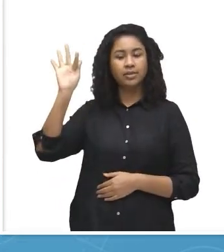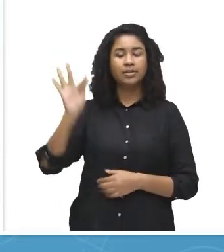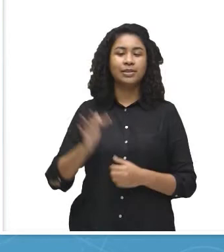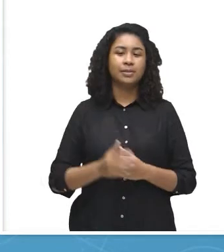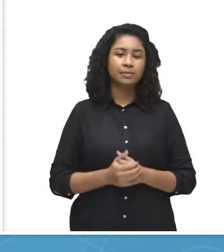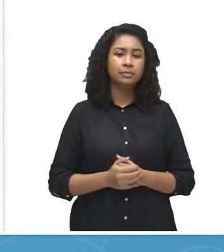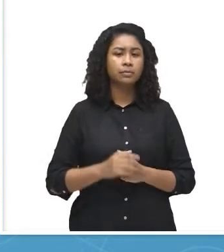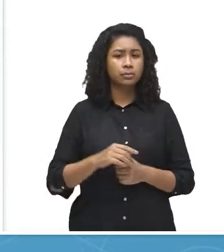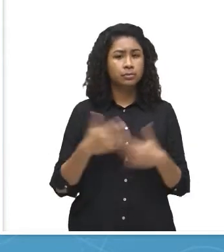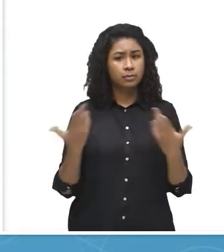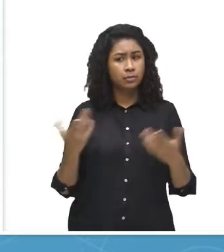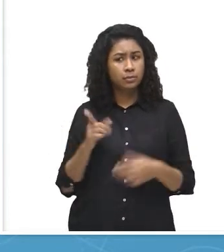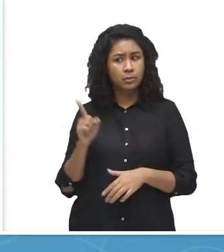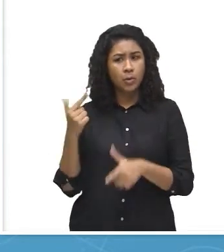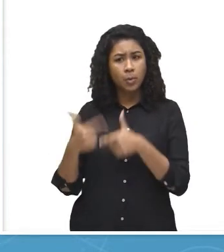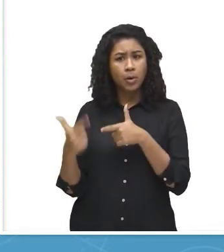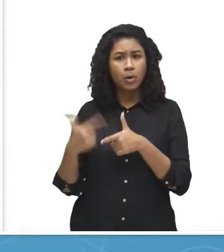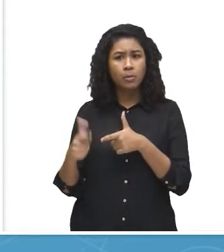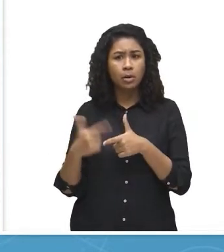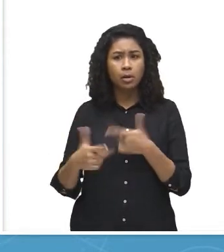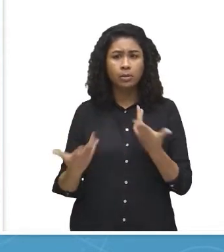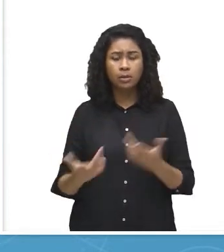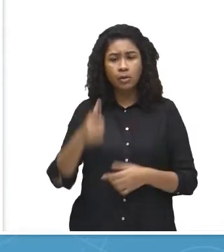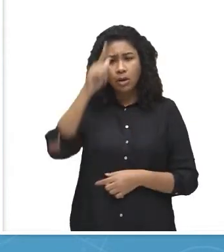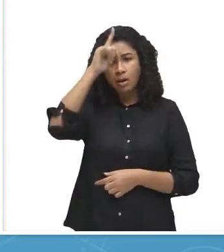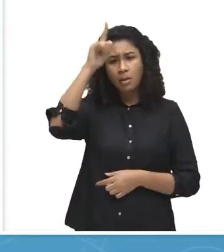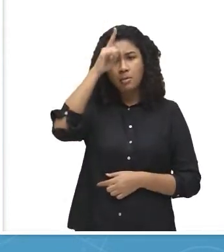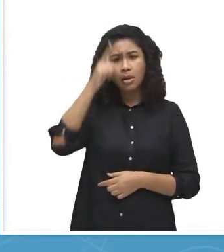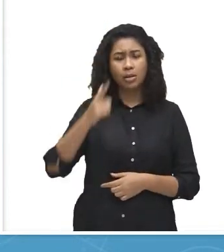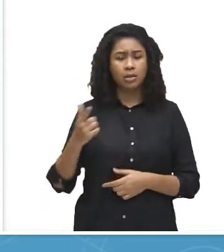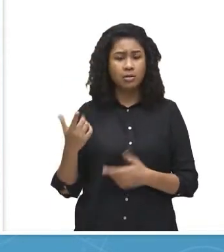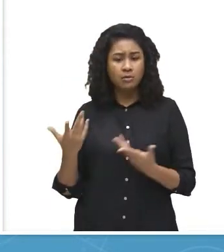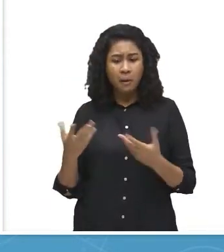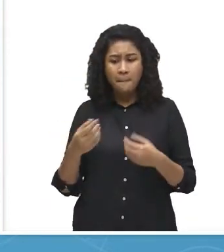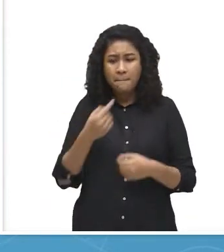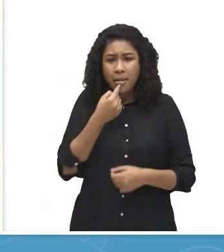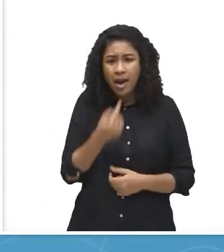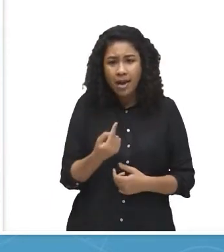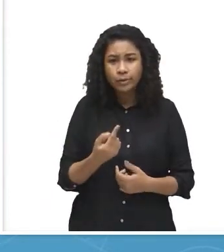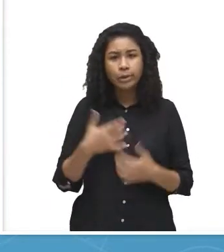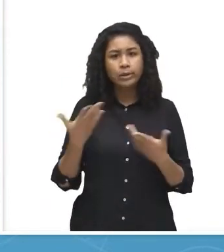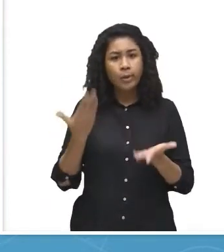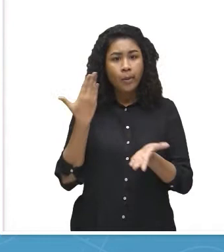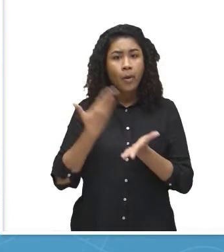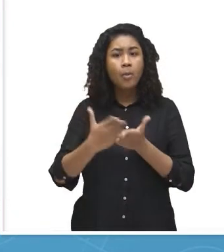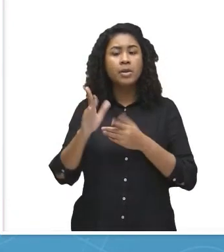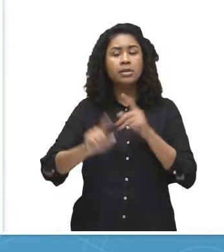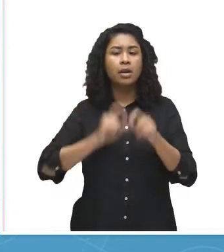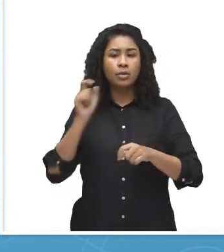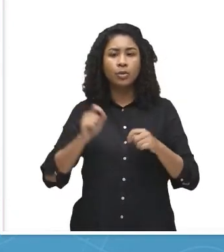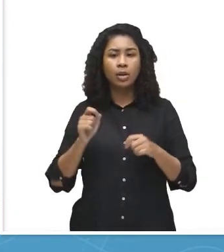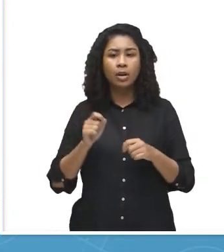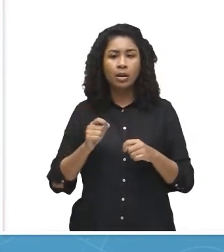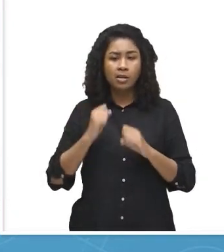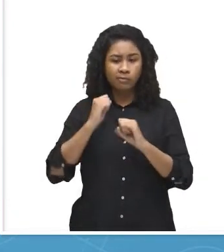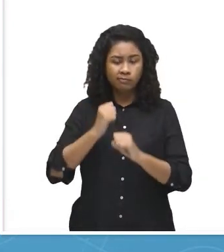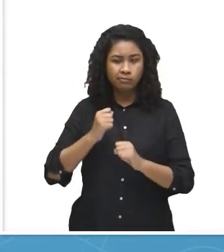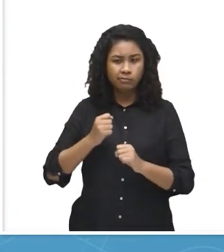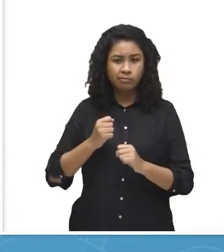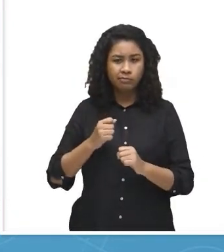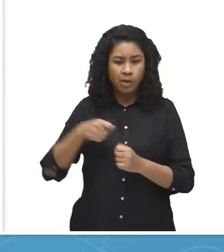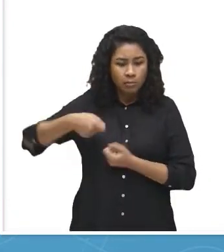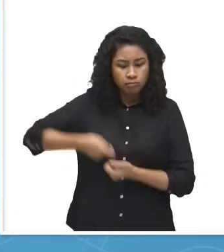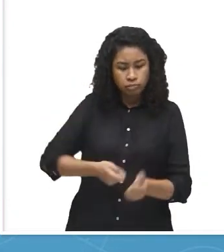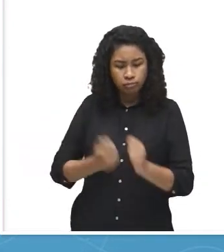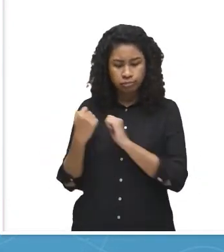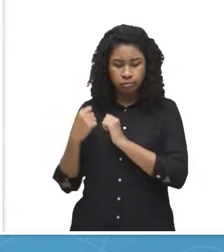Deter o avanço alemão. Surgiu, então, a iniciativa de cavar buracos e estabelecer posições